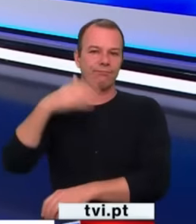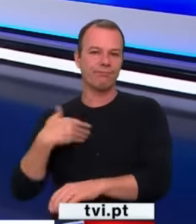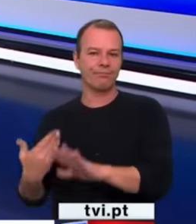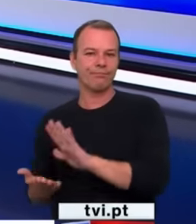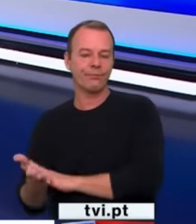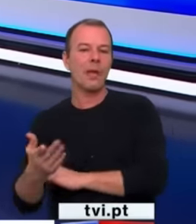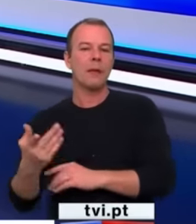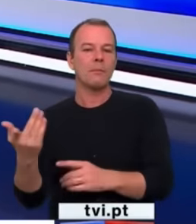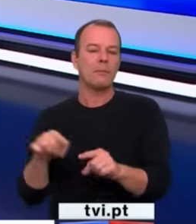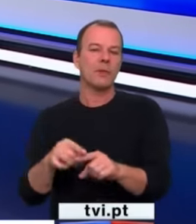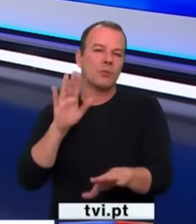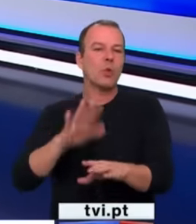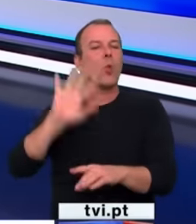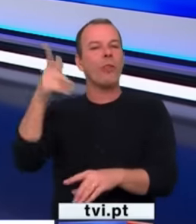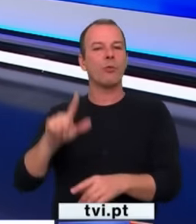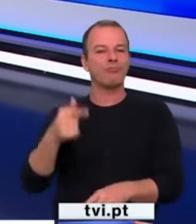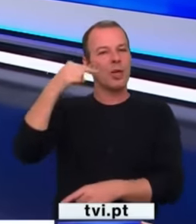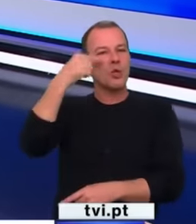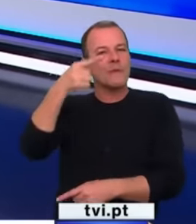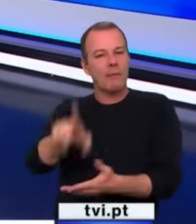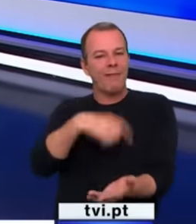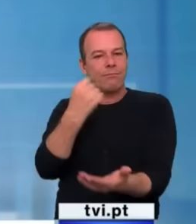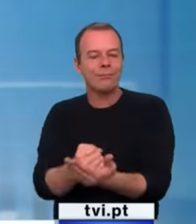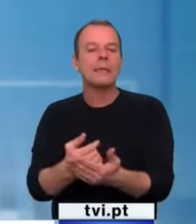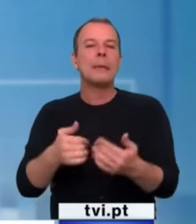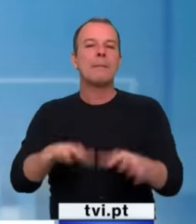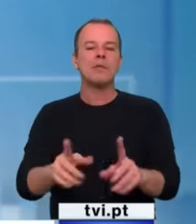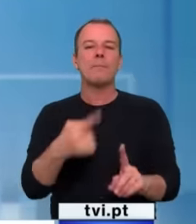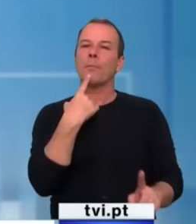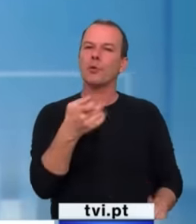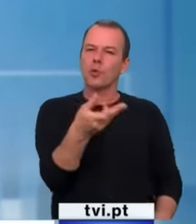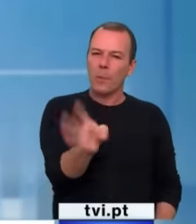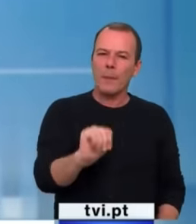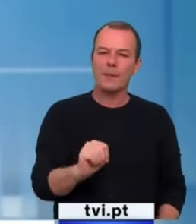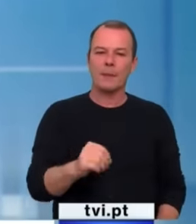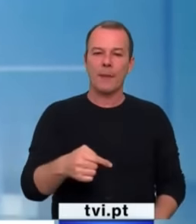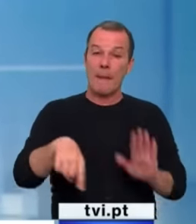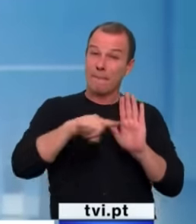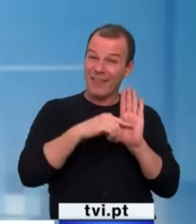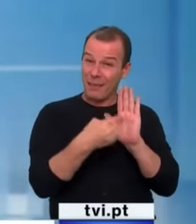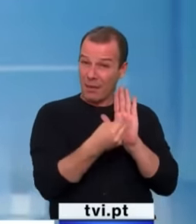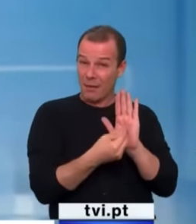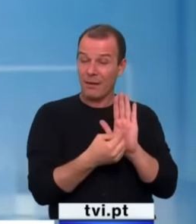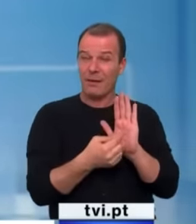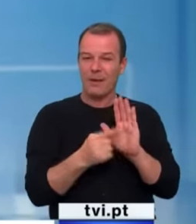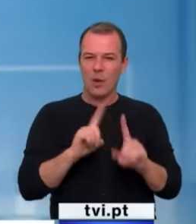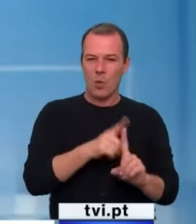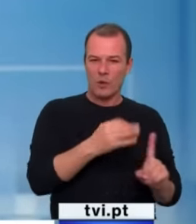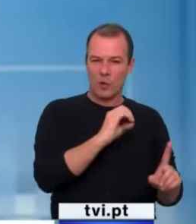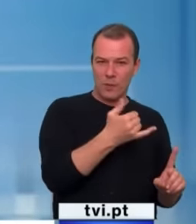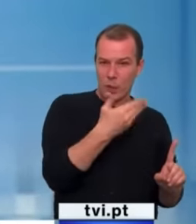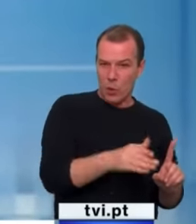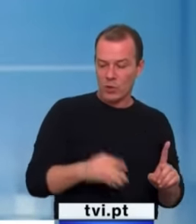compensar o Estado quando emigram ou quando vão para o privado. O PS já tentou esta medida, uma medida deste género, primeiro em 2011, depois